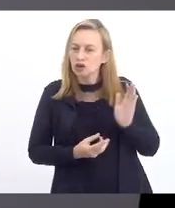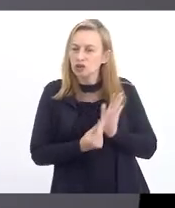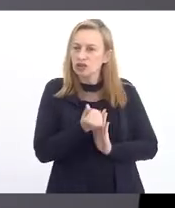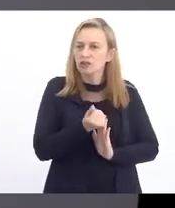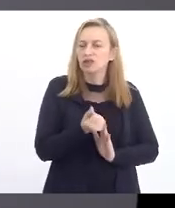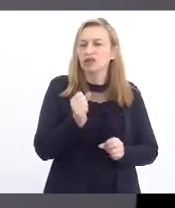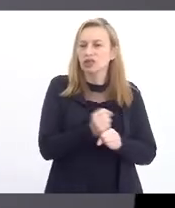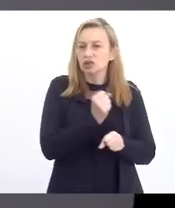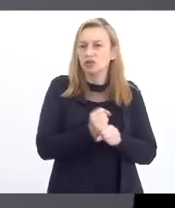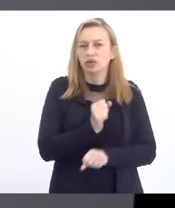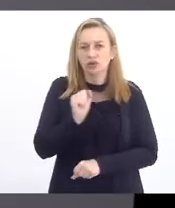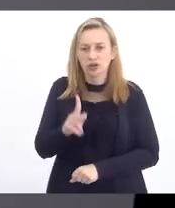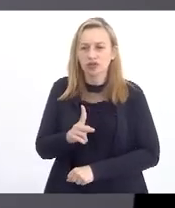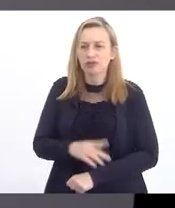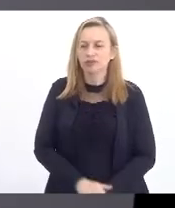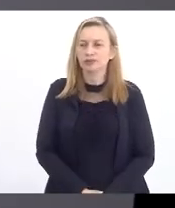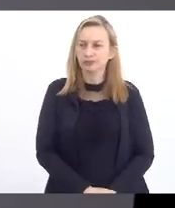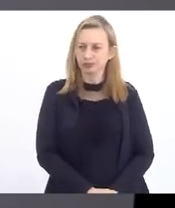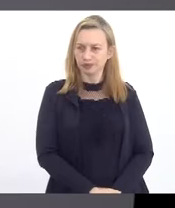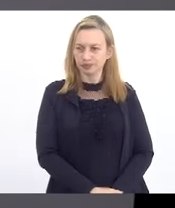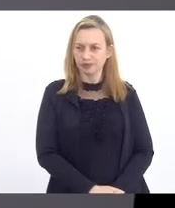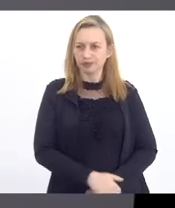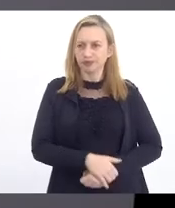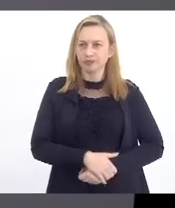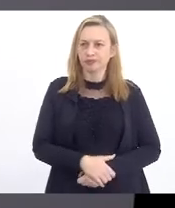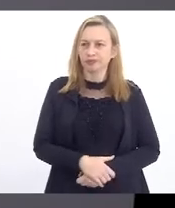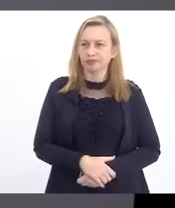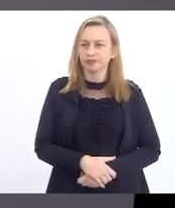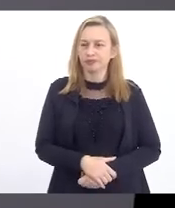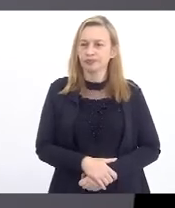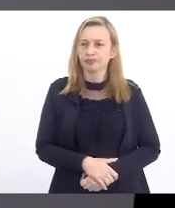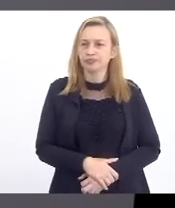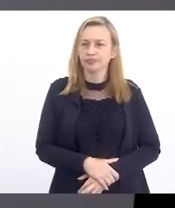tá bom? Isso mesmo, isso mesmo.